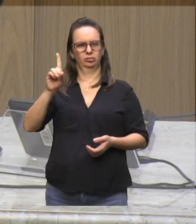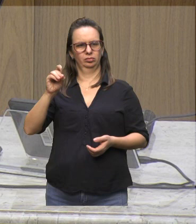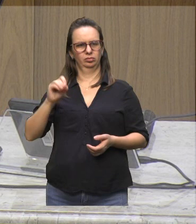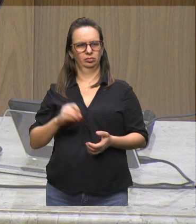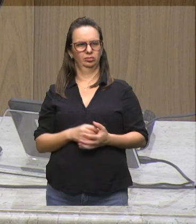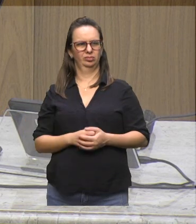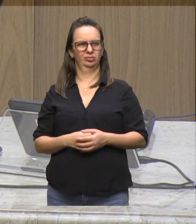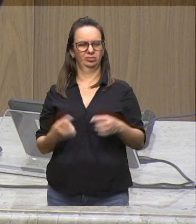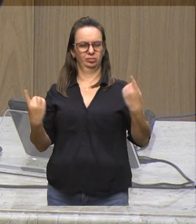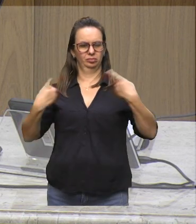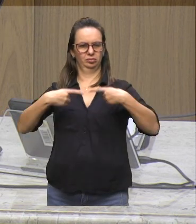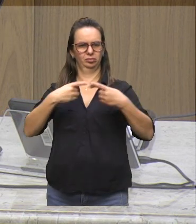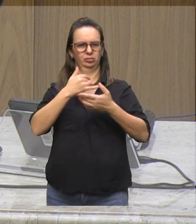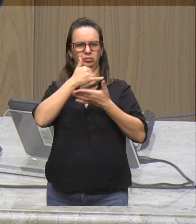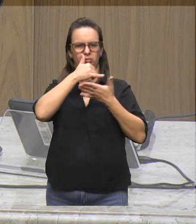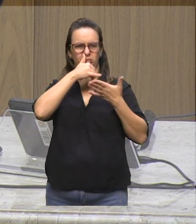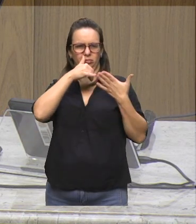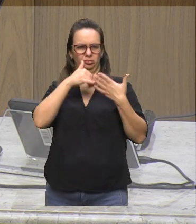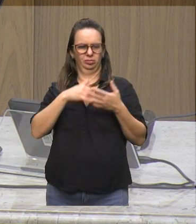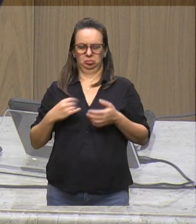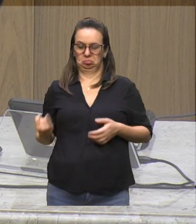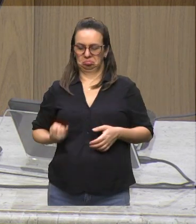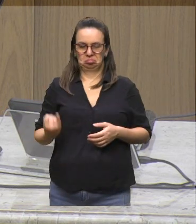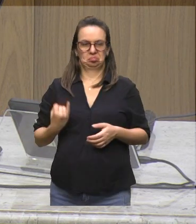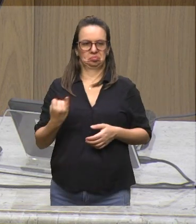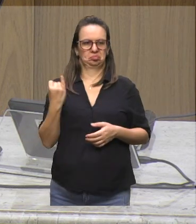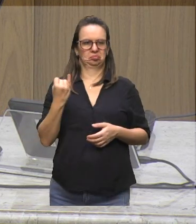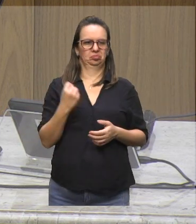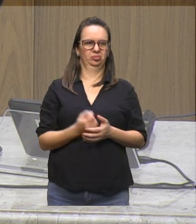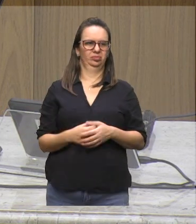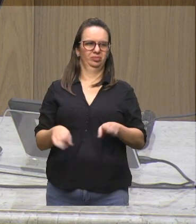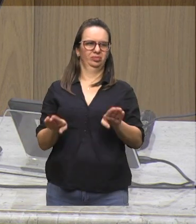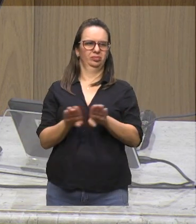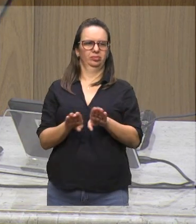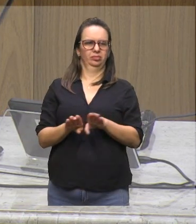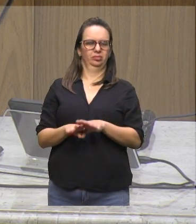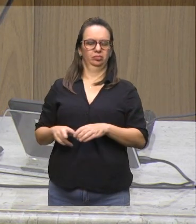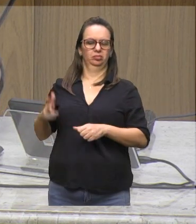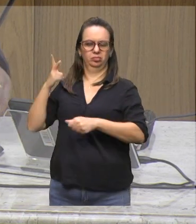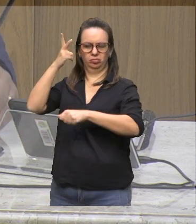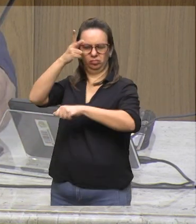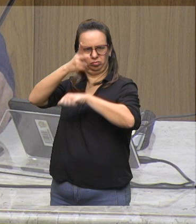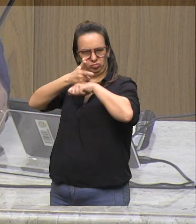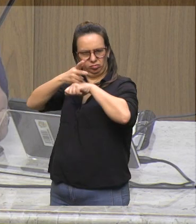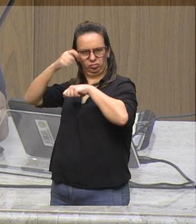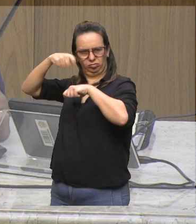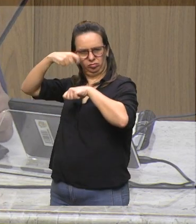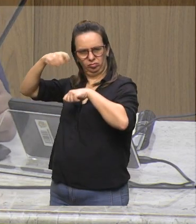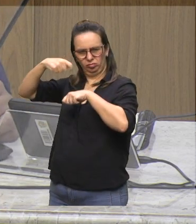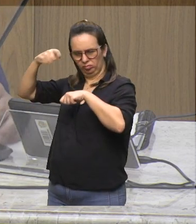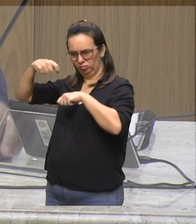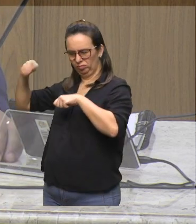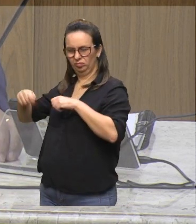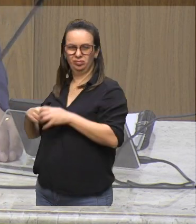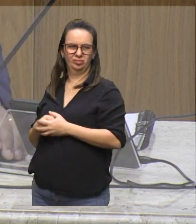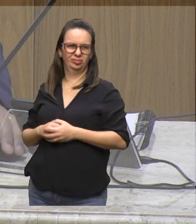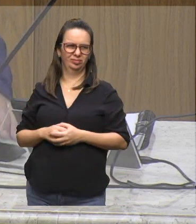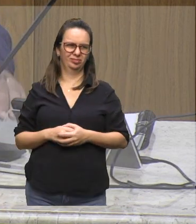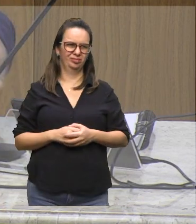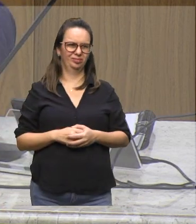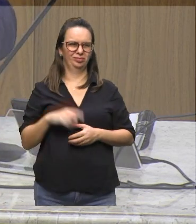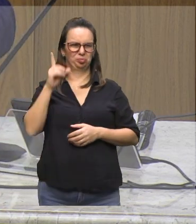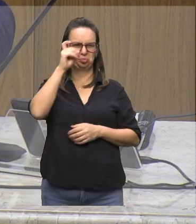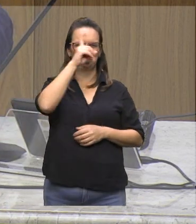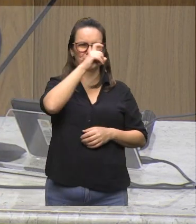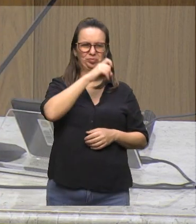esse combate à droga é tão importante, e a questão do vídeo monitoramento. Hoje de manhã estava vendo o jornal da Globo, raramente eu assisto a Globo, mas dessa vez eu